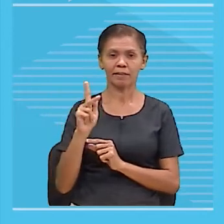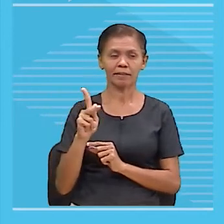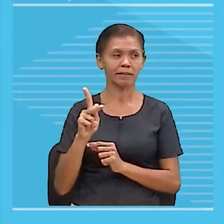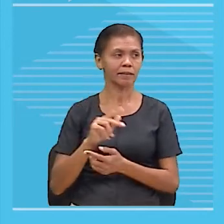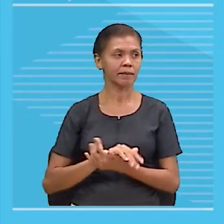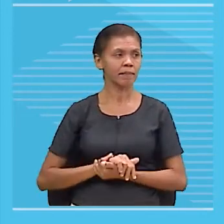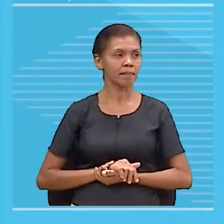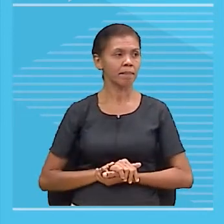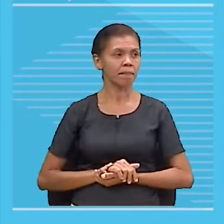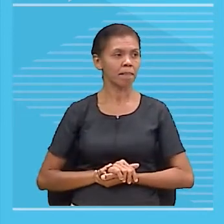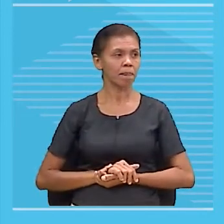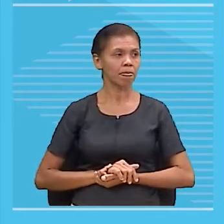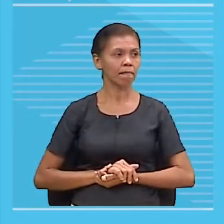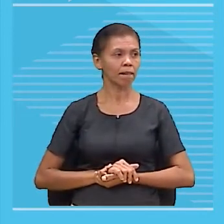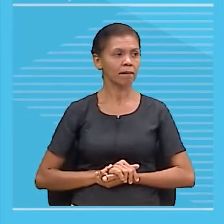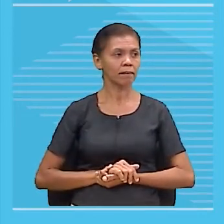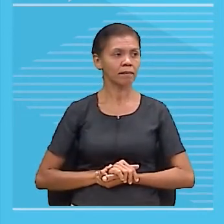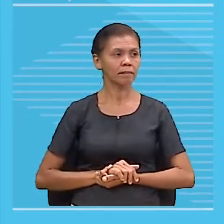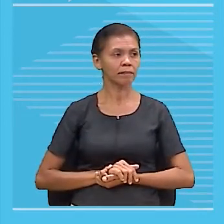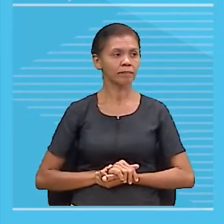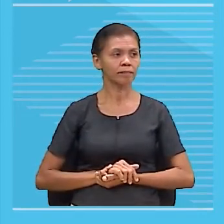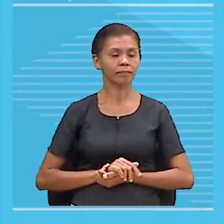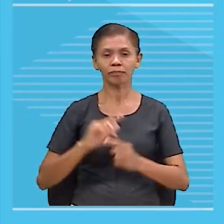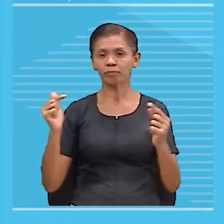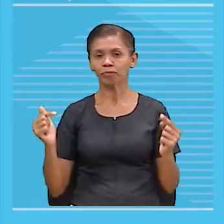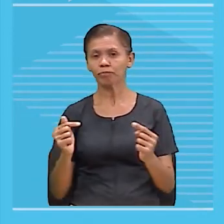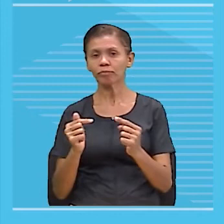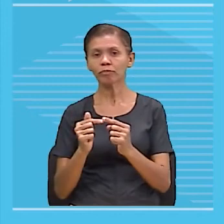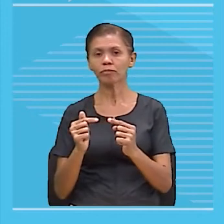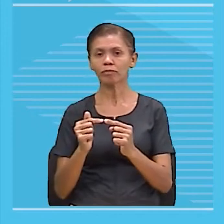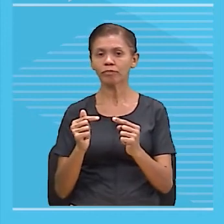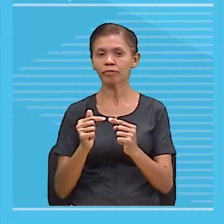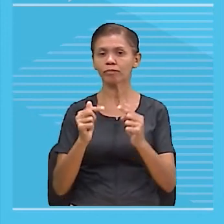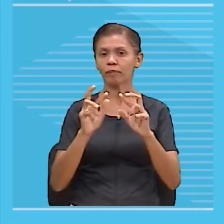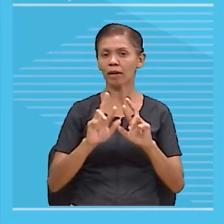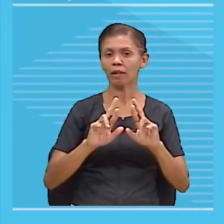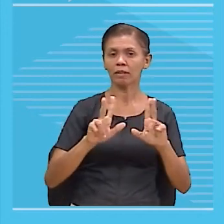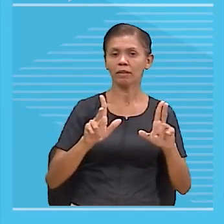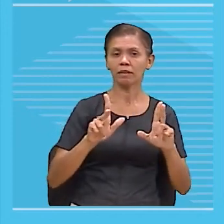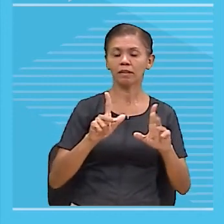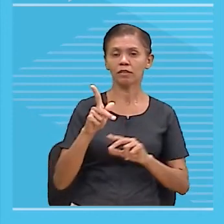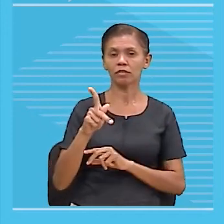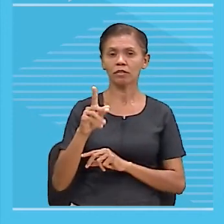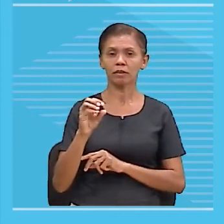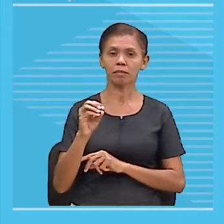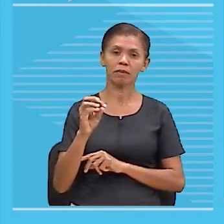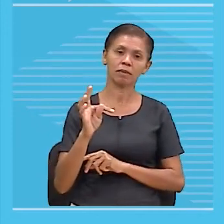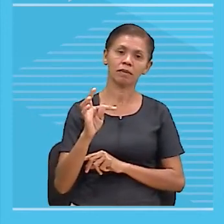Jovens, quando ele é conectado a uma diferença de potencial